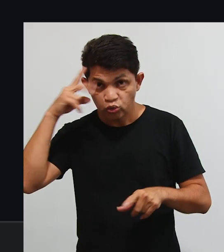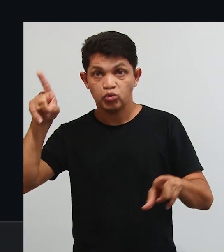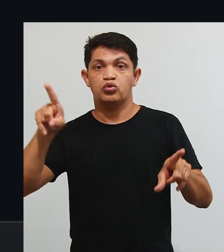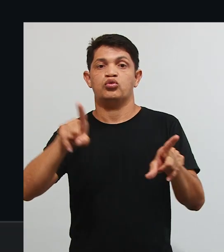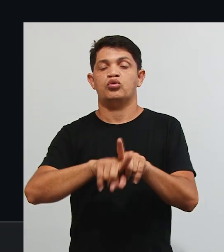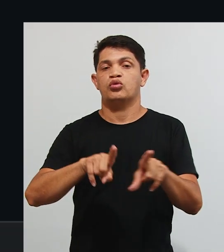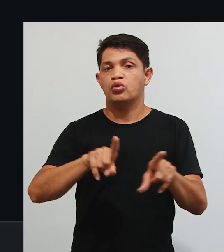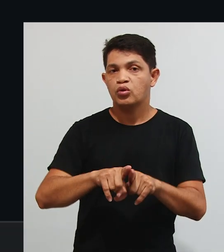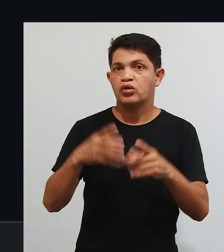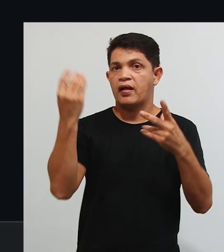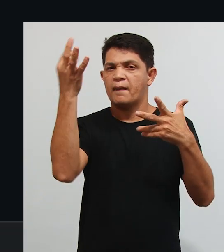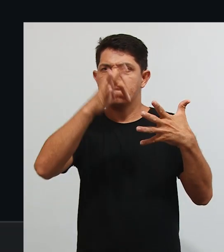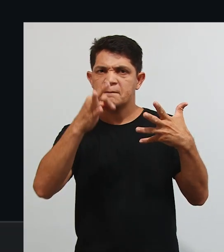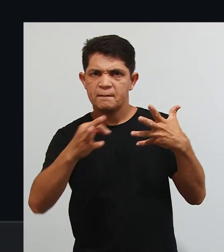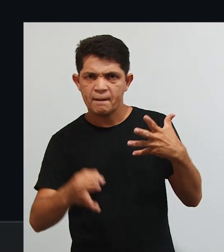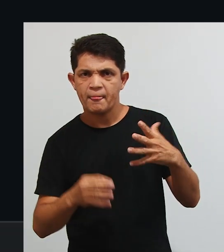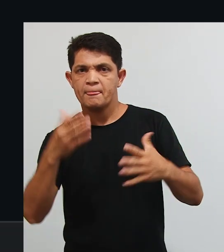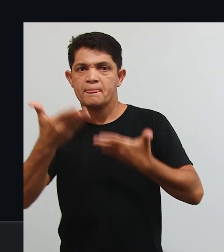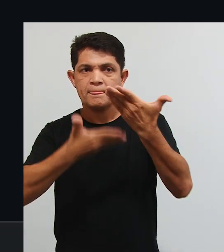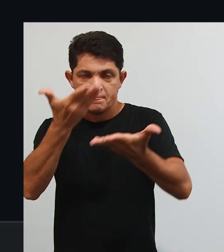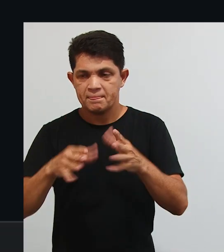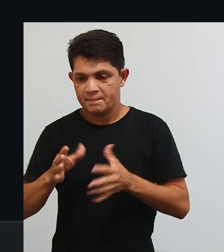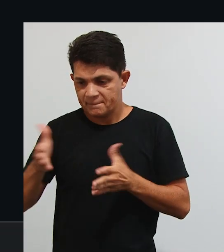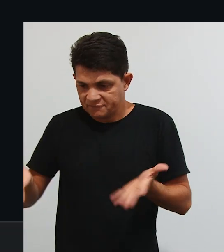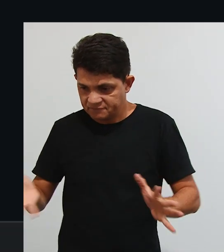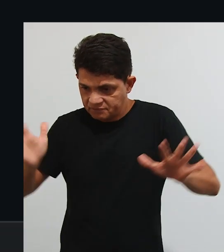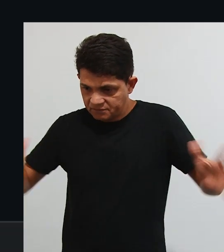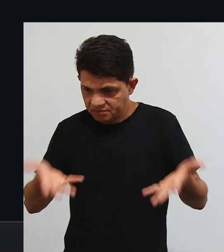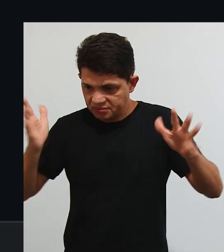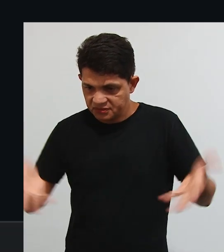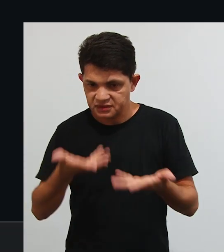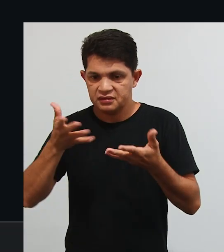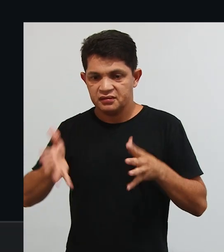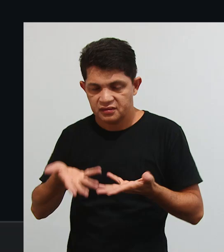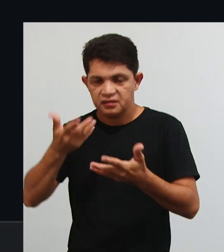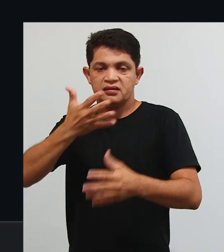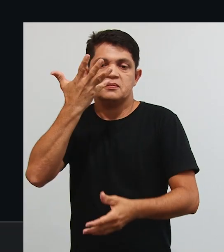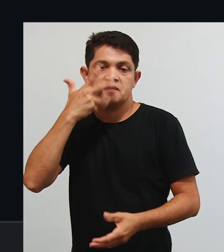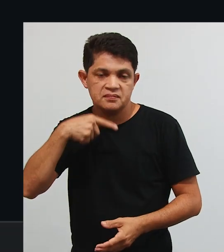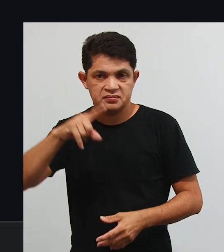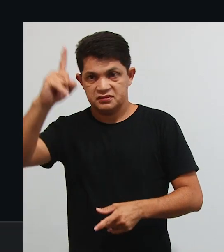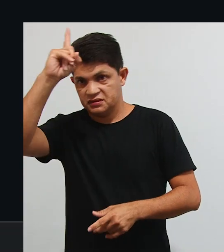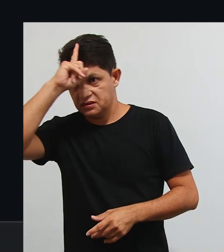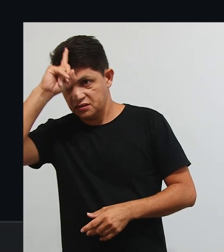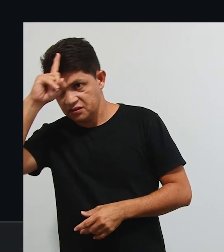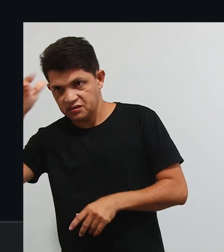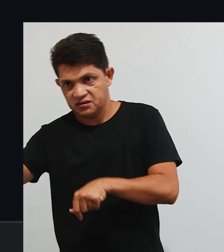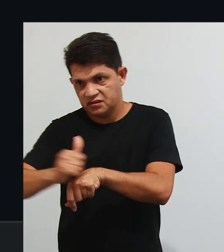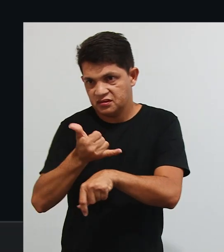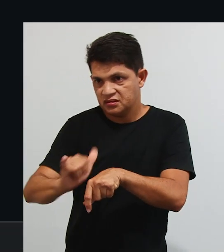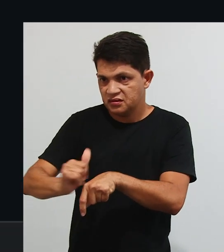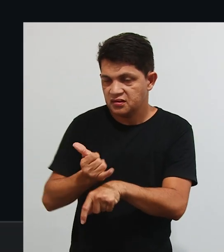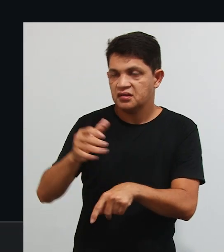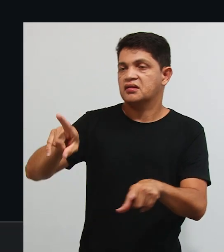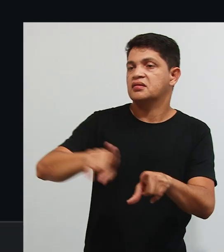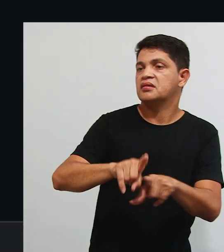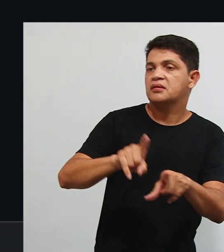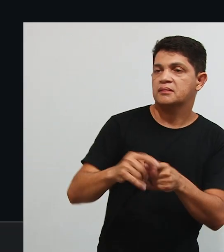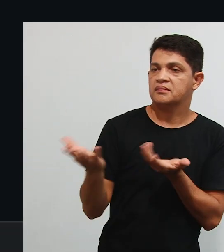interculturalidade, aprendizagem e desenvolvimento infantil, metodologias de ensino e estratégias de